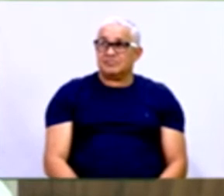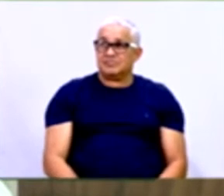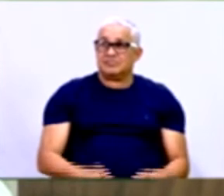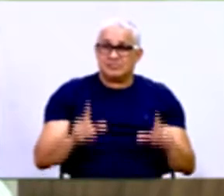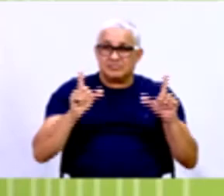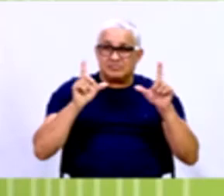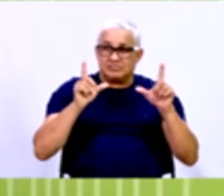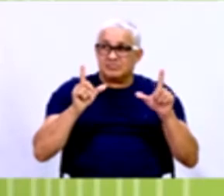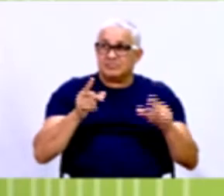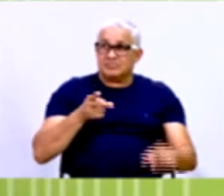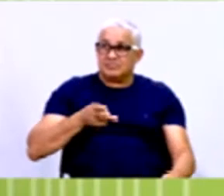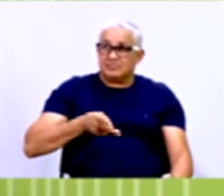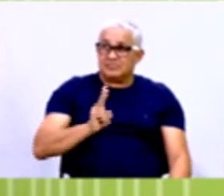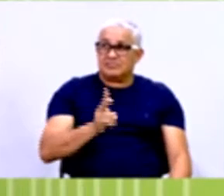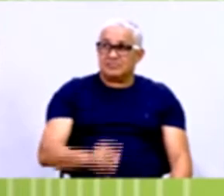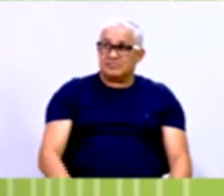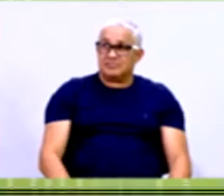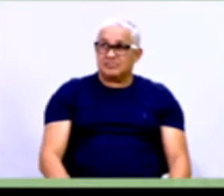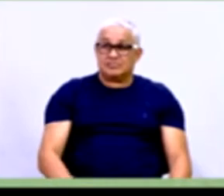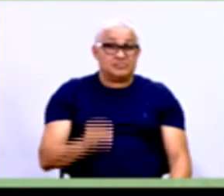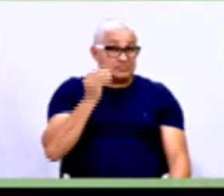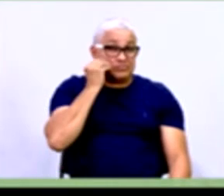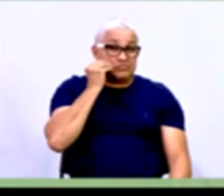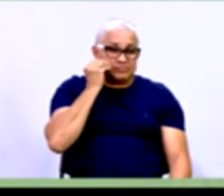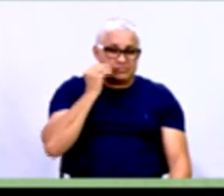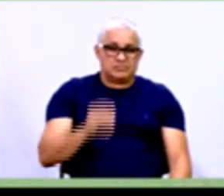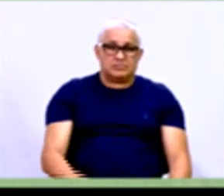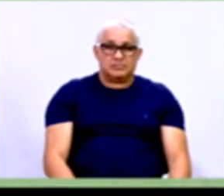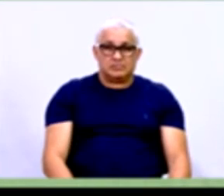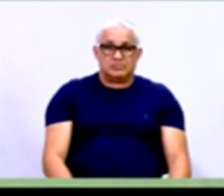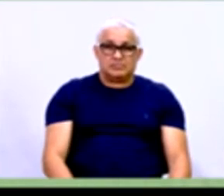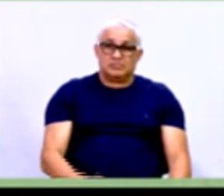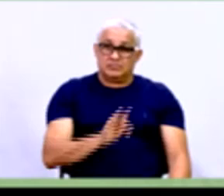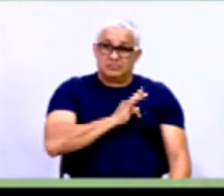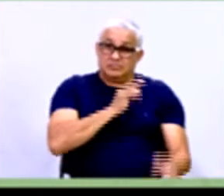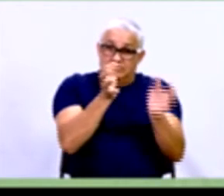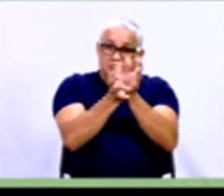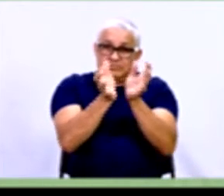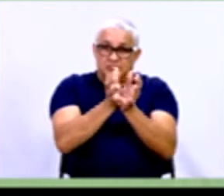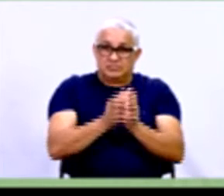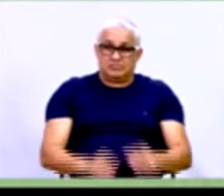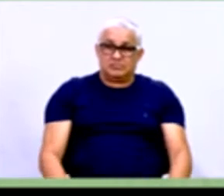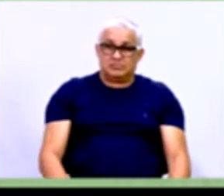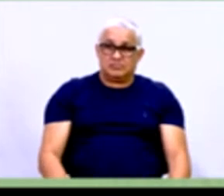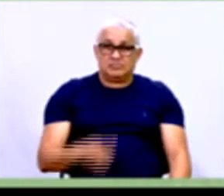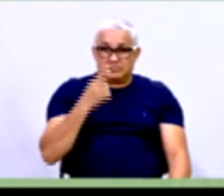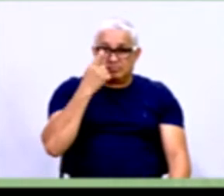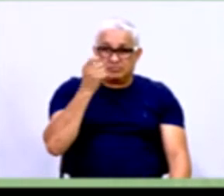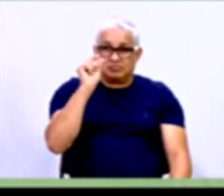Vamos continuar então, vamos tentar resolver isso, né? Equipe técnica. Mas interessante assim,